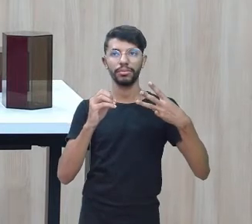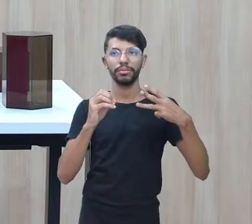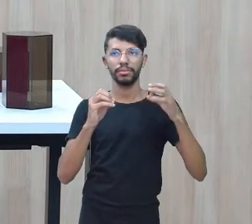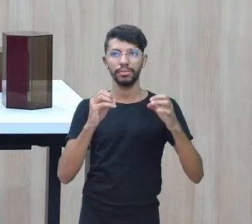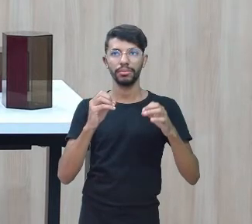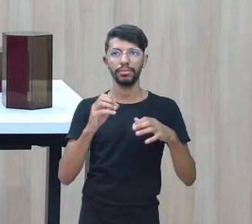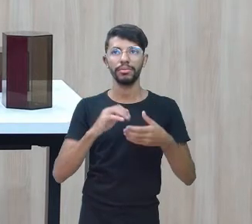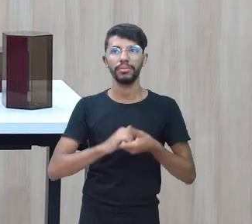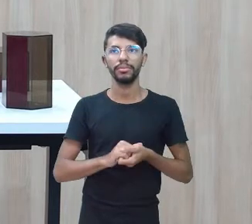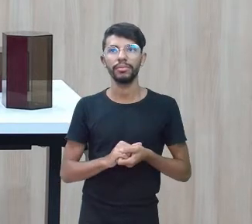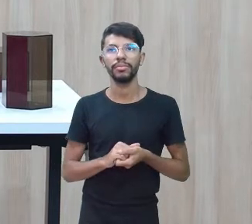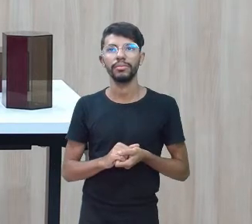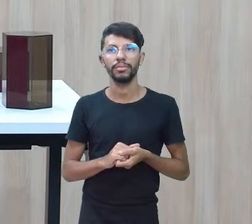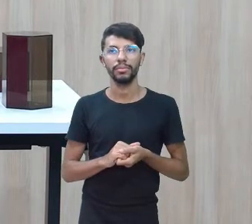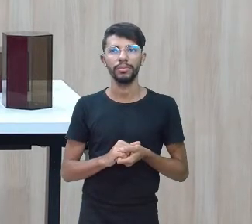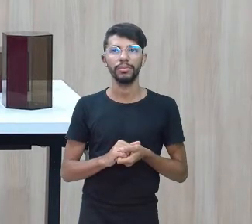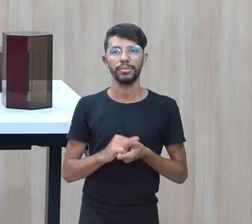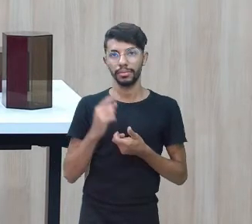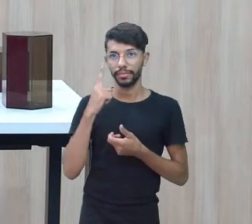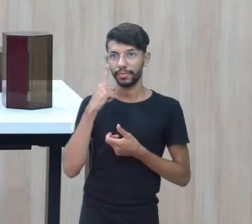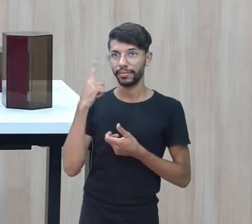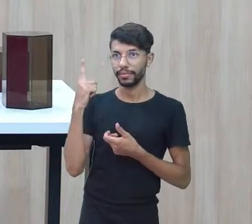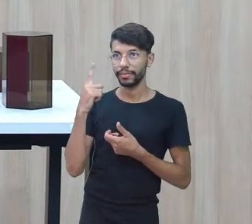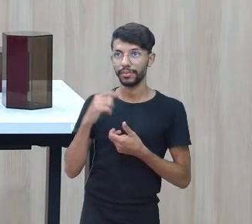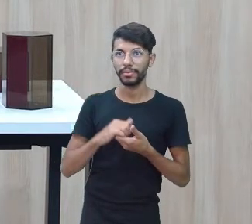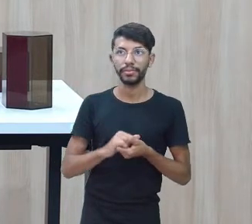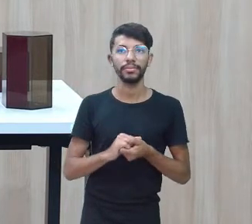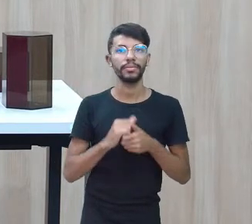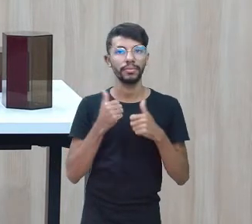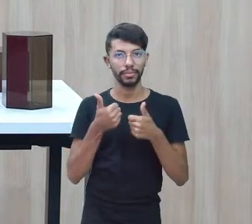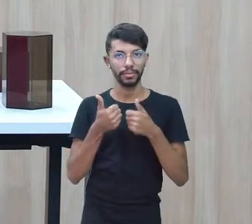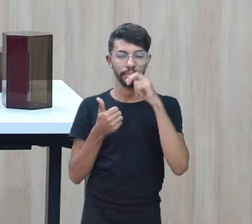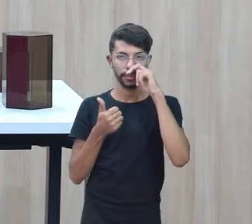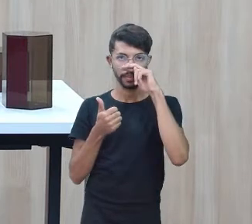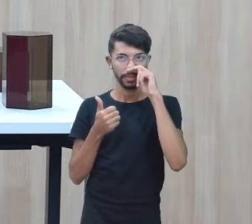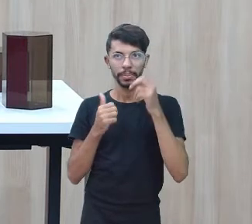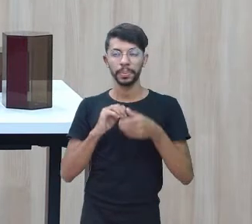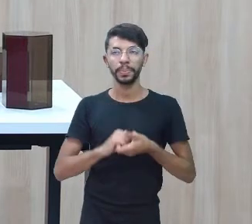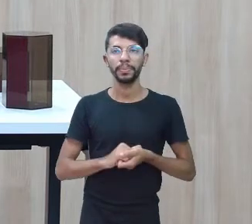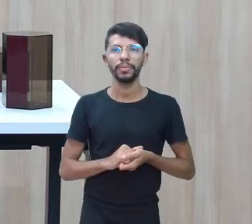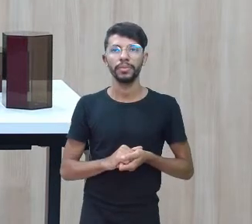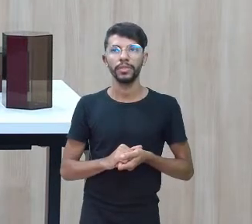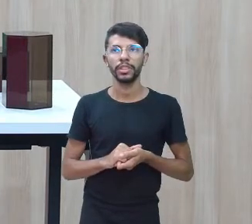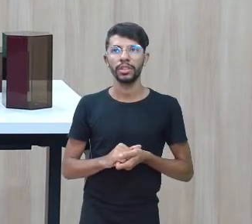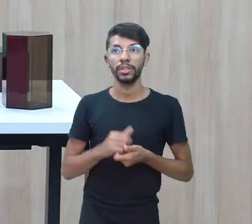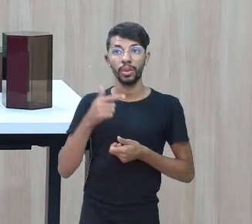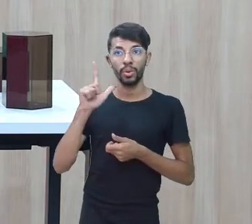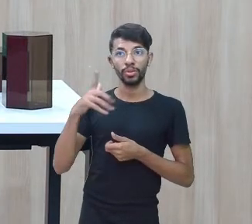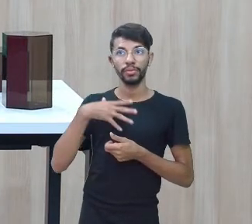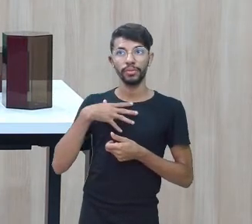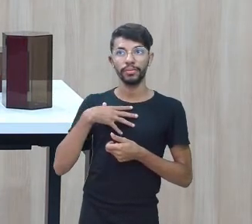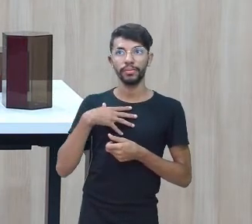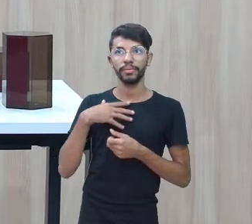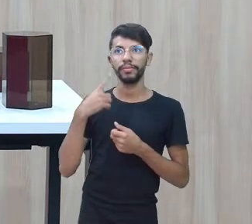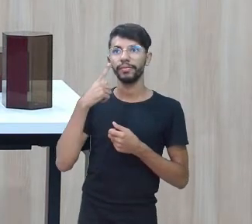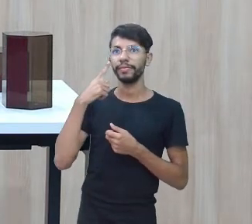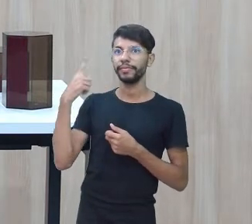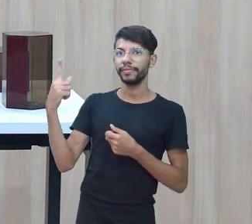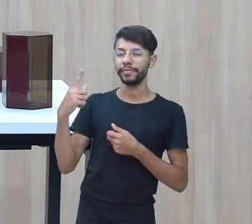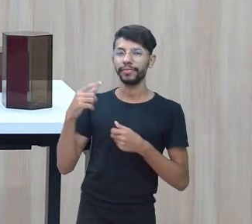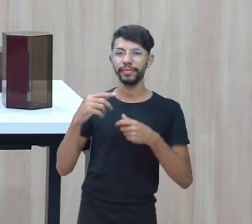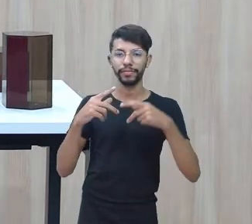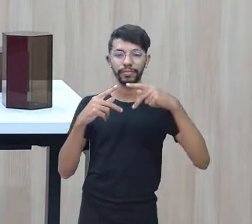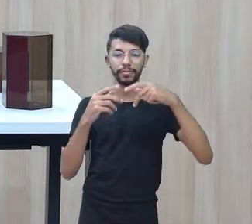do ladinho do 1, eu tenho 13, tá vendo? Beleza. Vamos ver uma outra direção. Embaixo